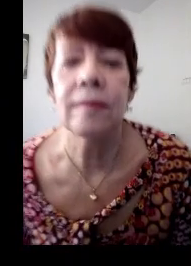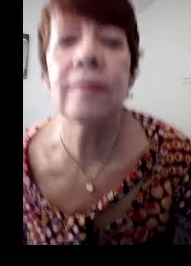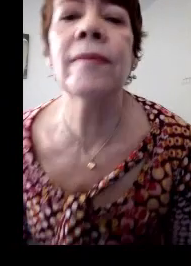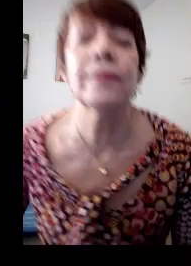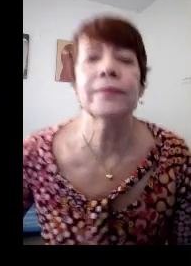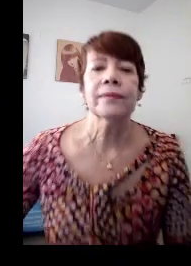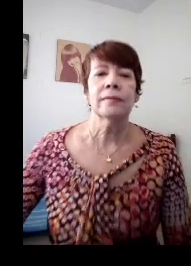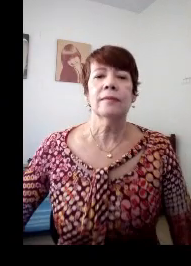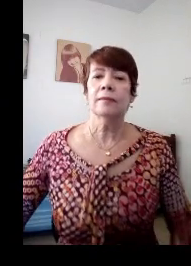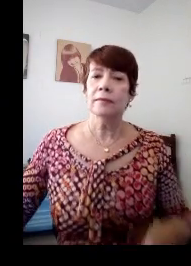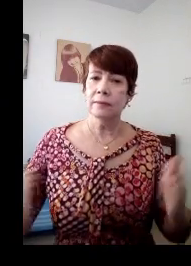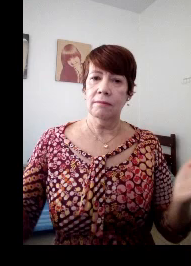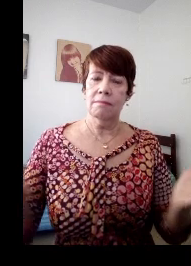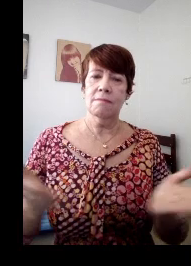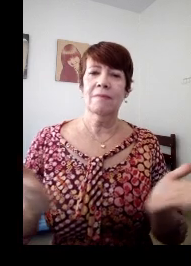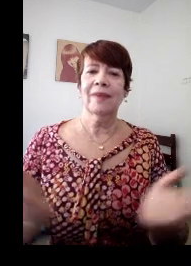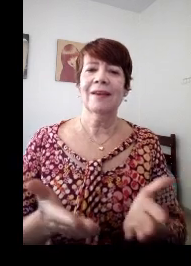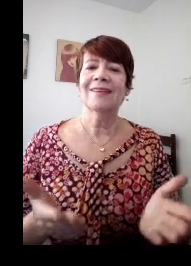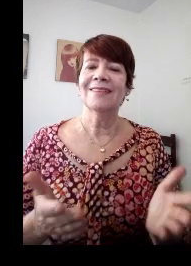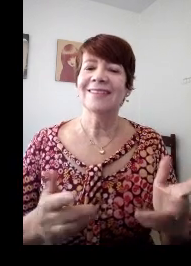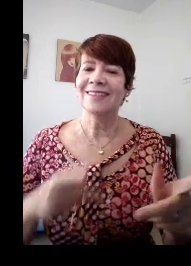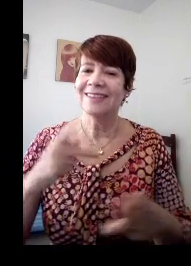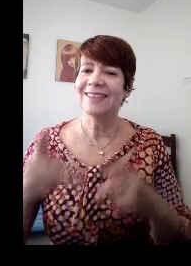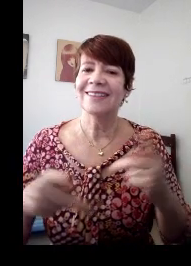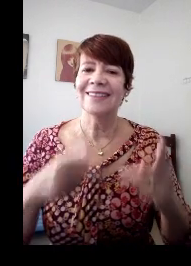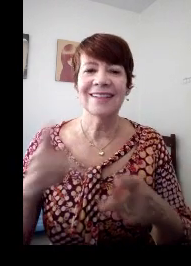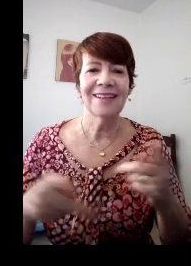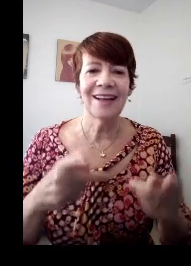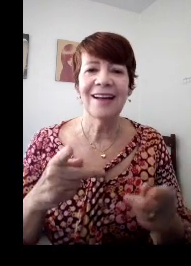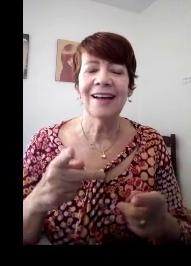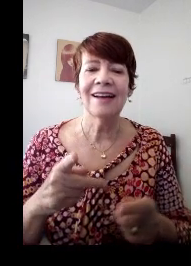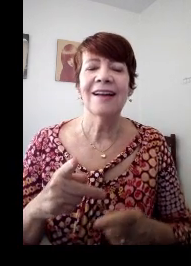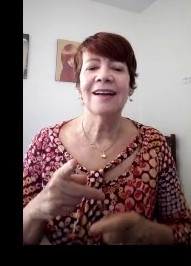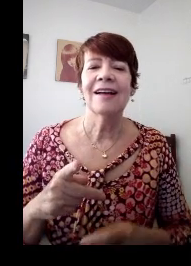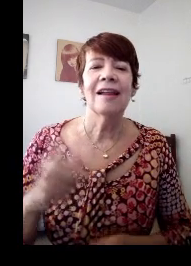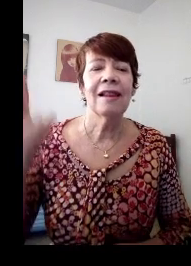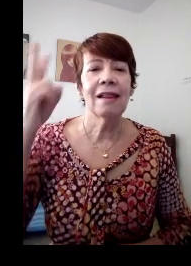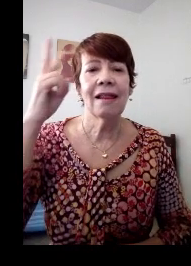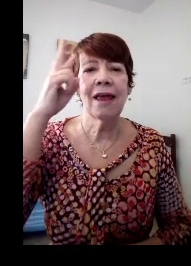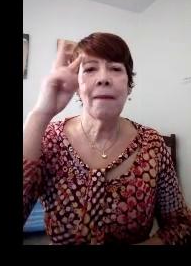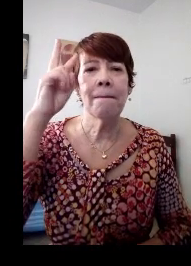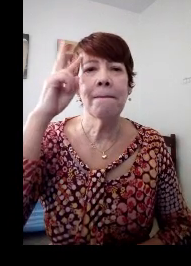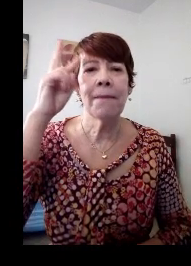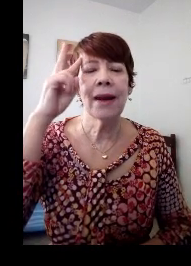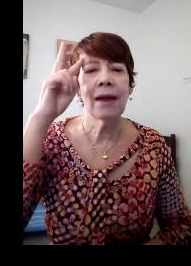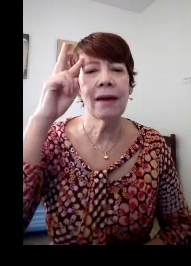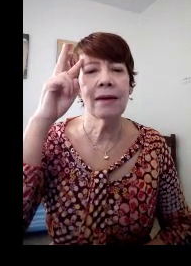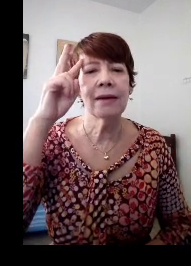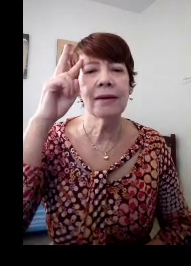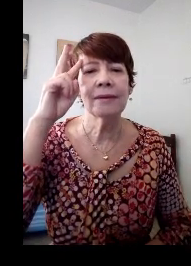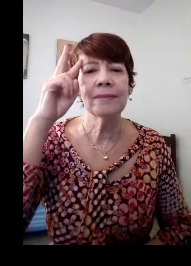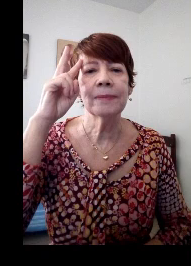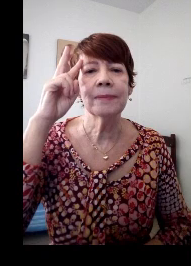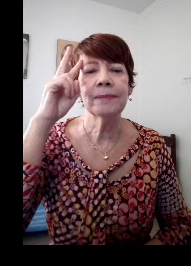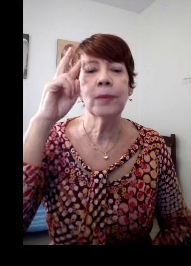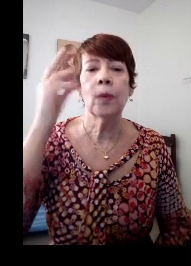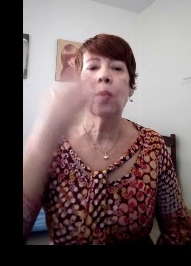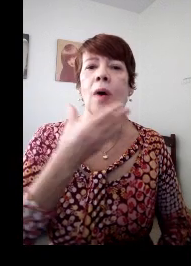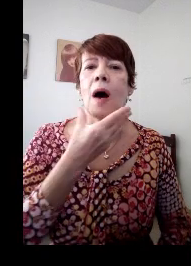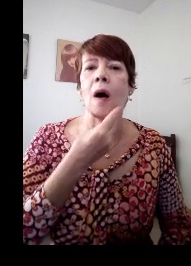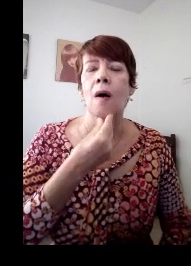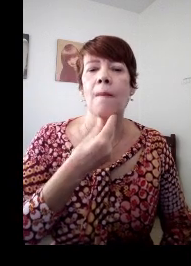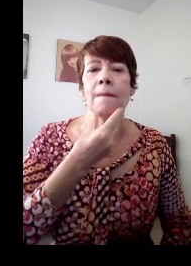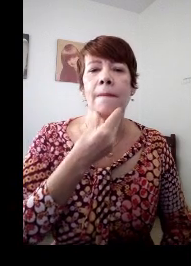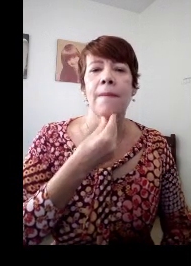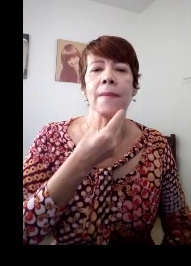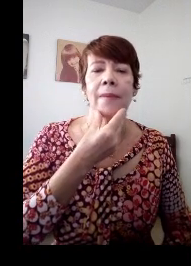Veja bem, hoje nós vamos falar um pouco, nos lembrar sobre